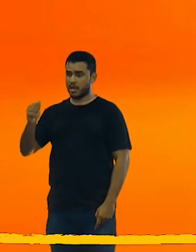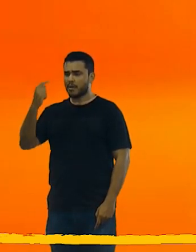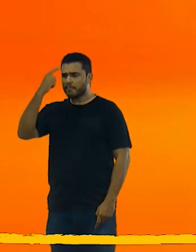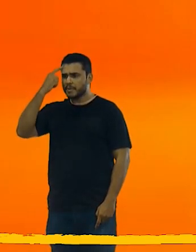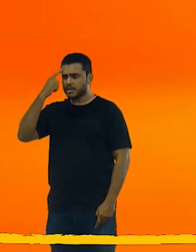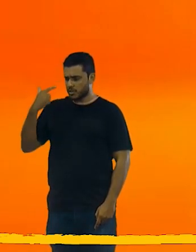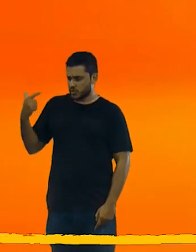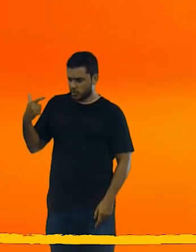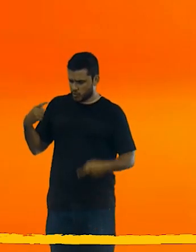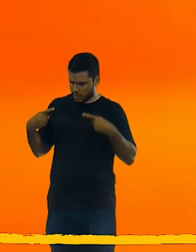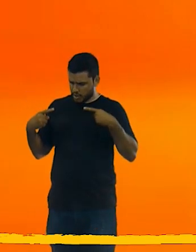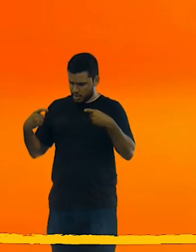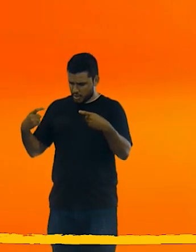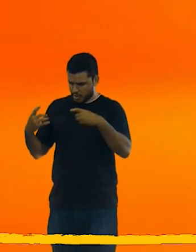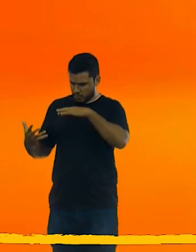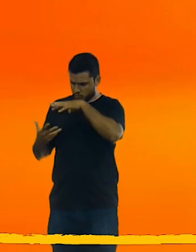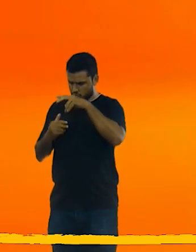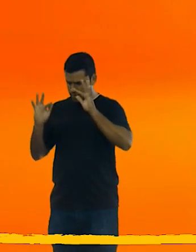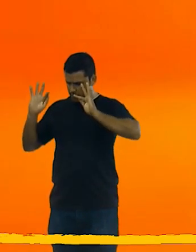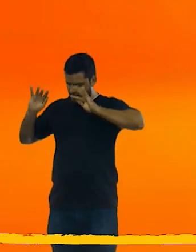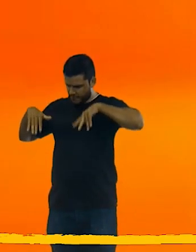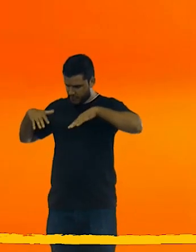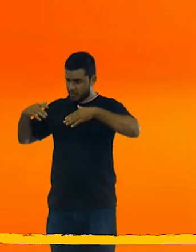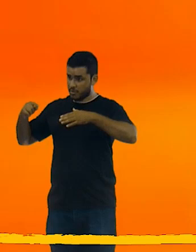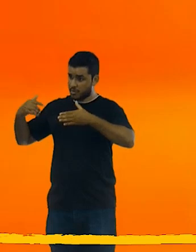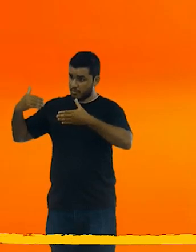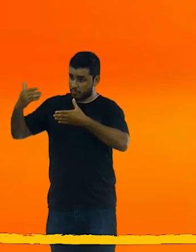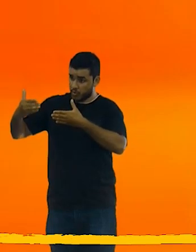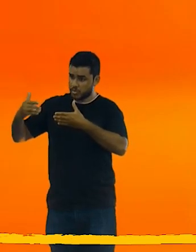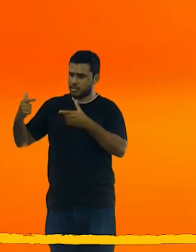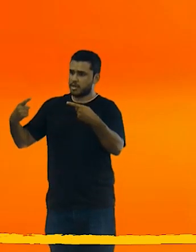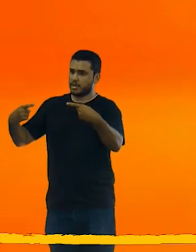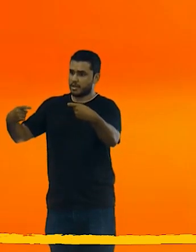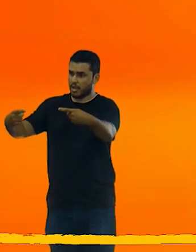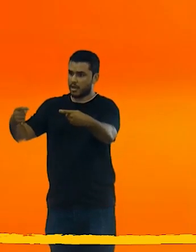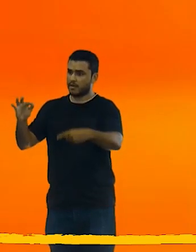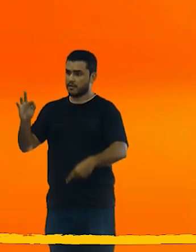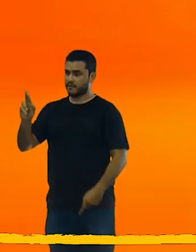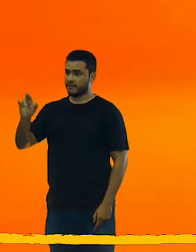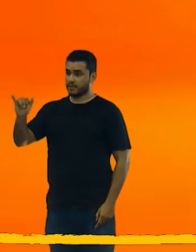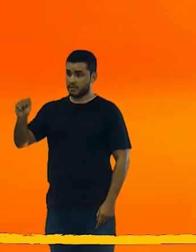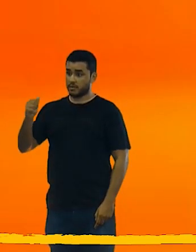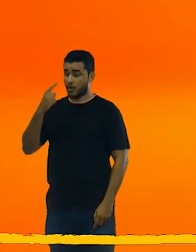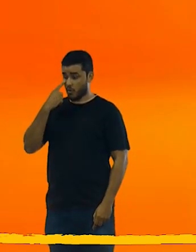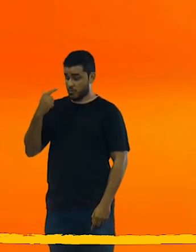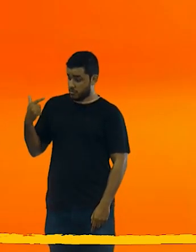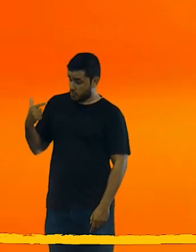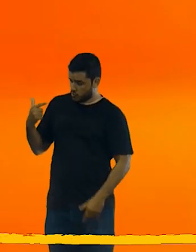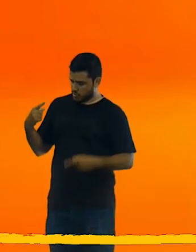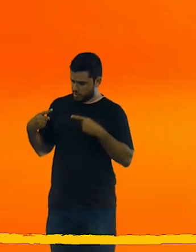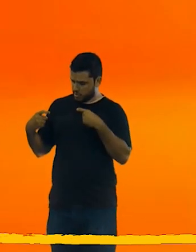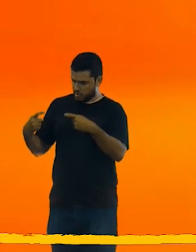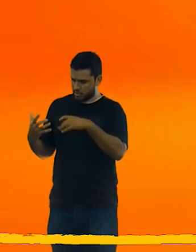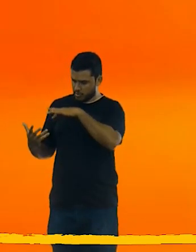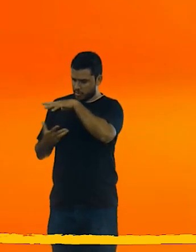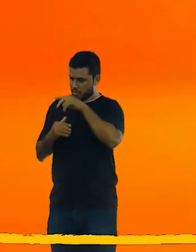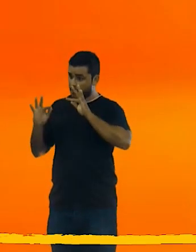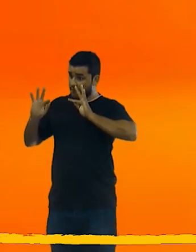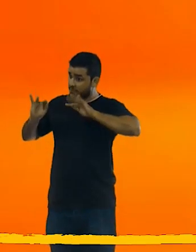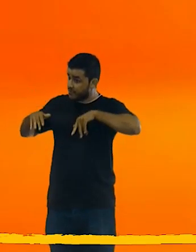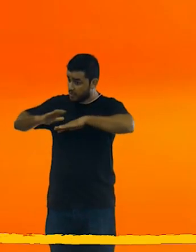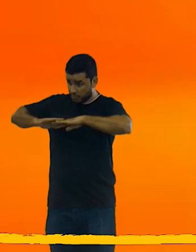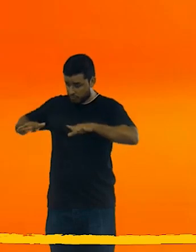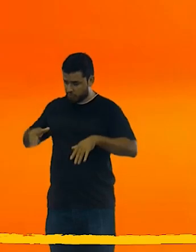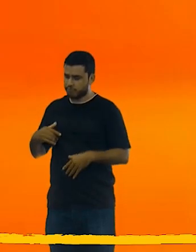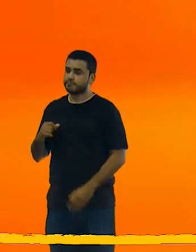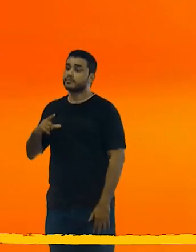Guerra Fria e Revolução Verde? Vamos imaginar uma coisa, termina a Segunda Grande Guerra Mundial, o que acontece? Nós temos